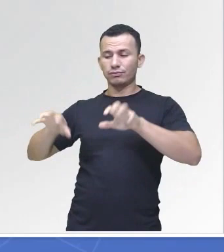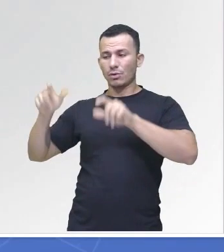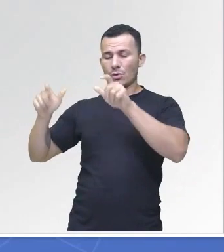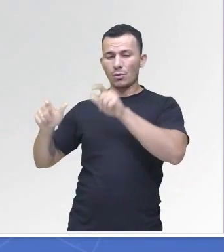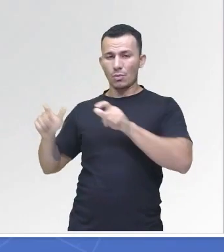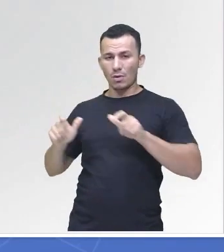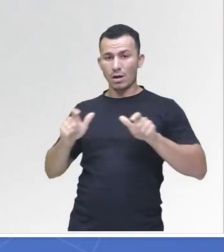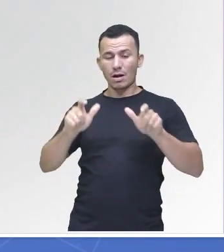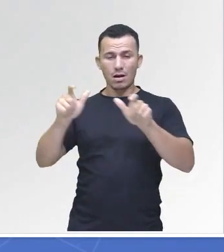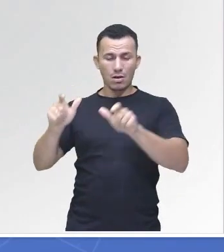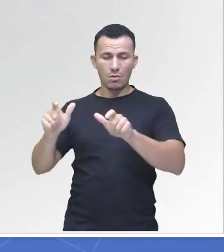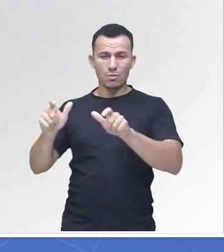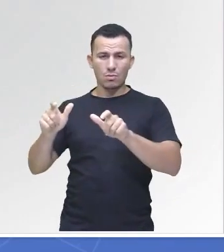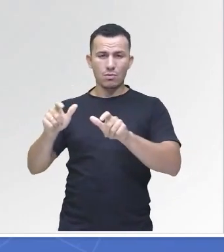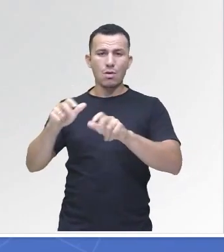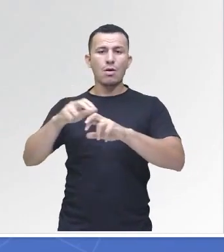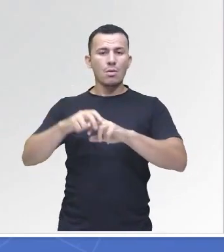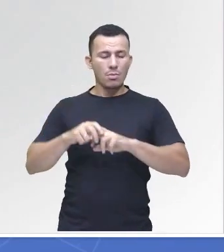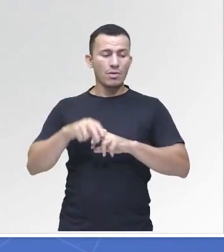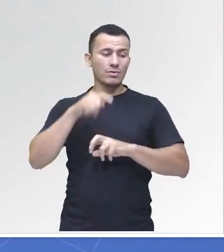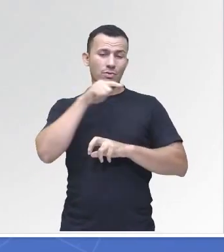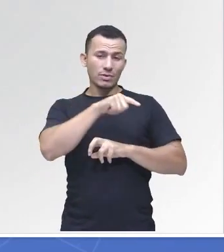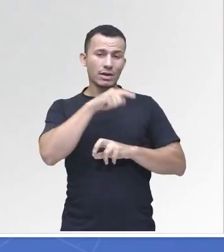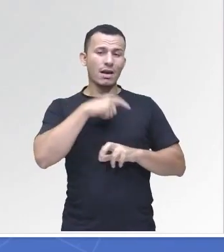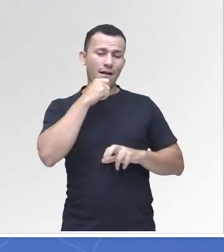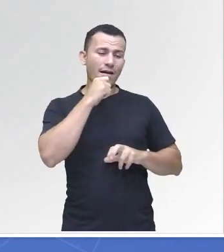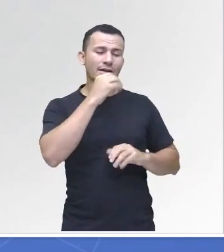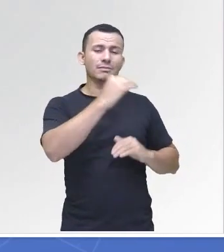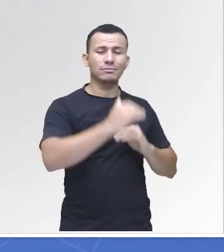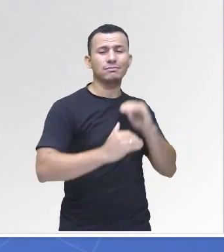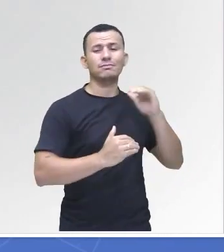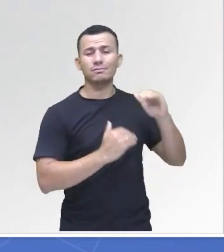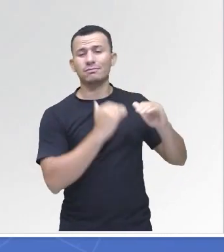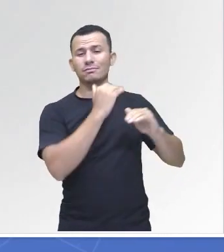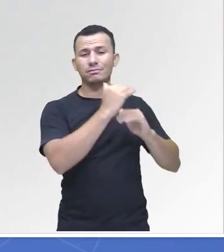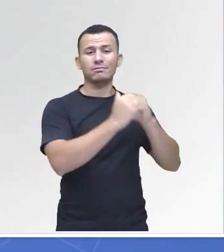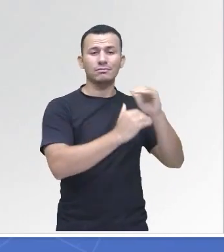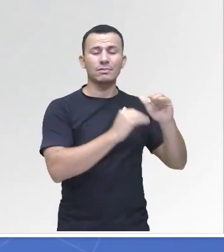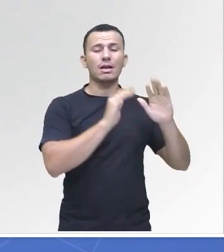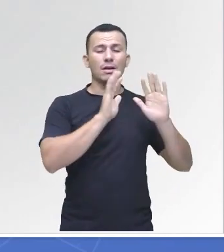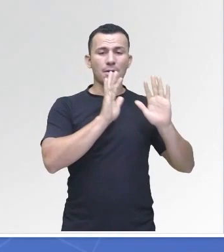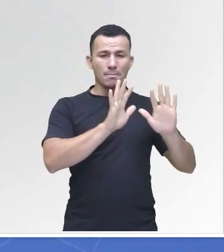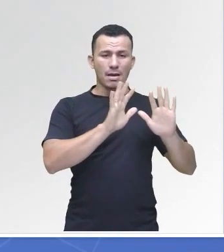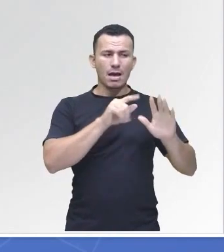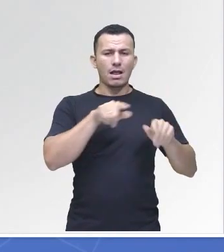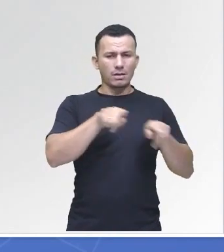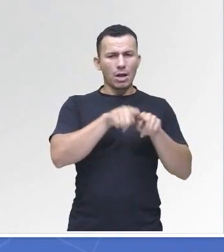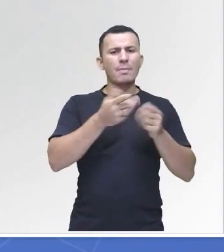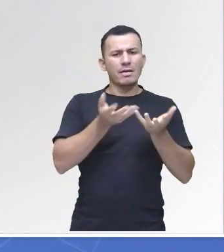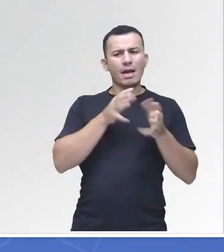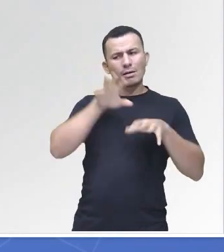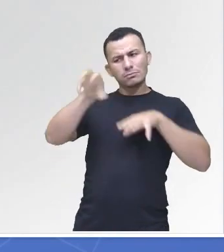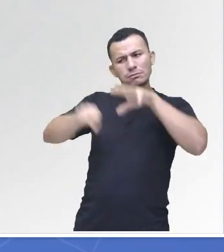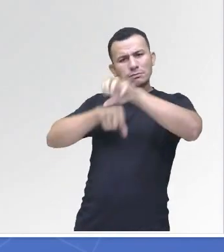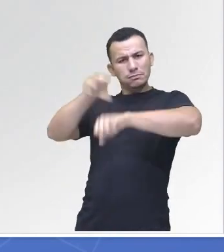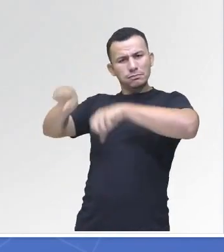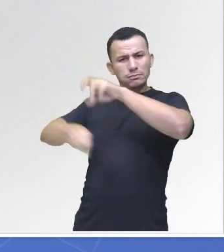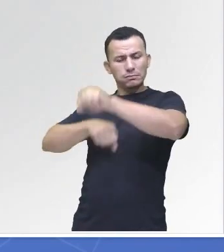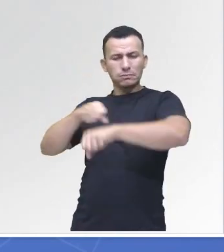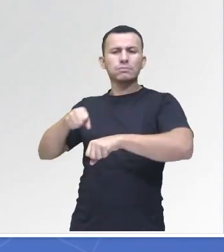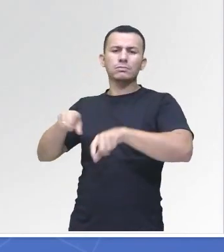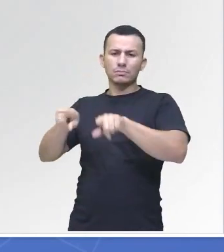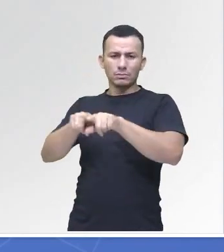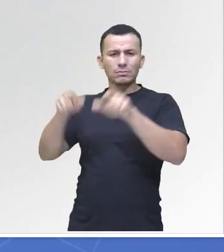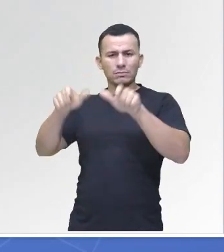porque estavam passando por esse processo de unificação. Porém, elas não deixam de querer pegar aí as suas fatias